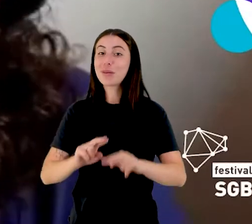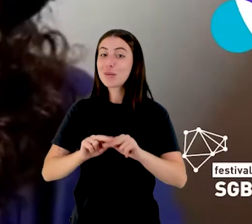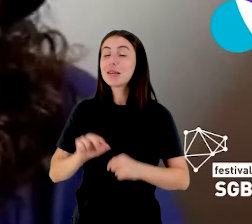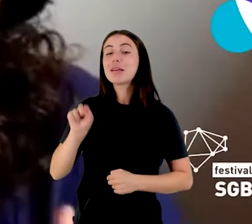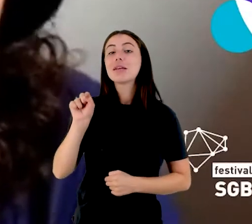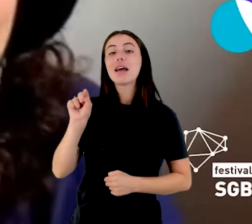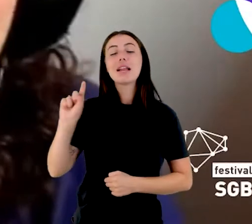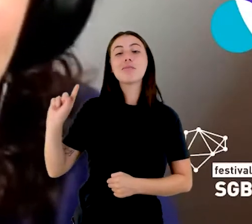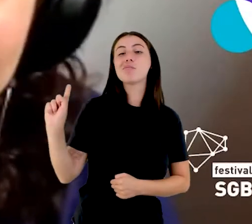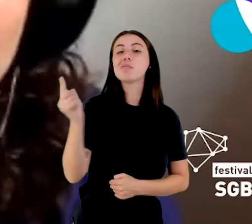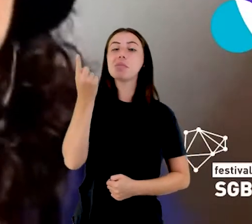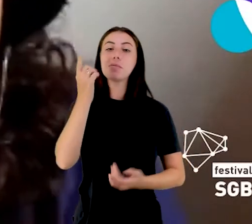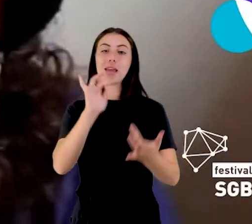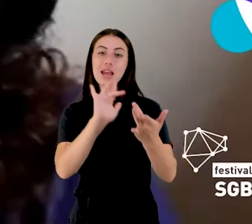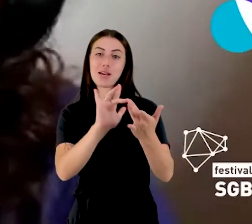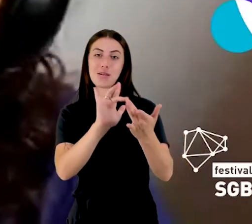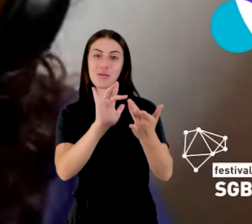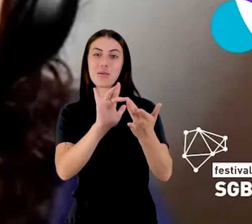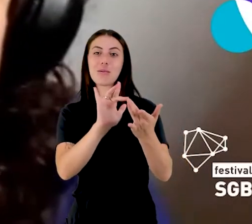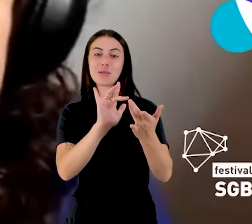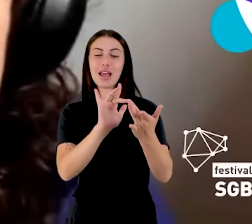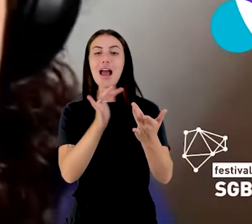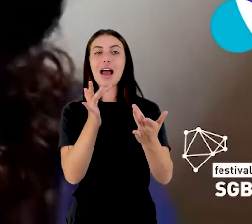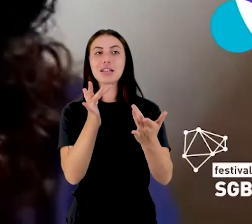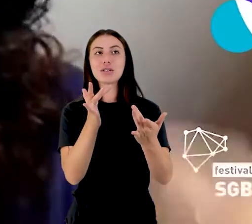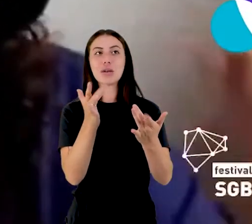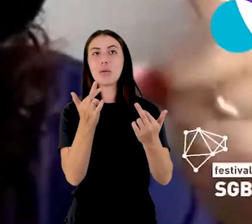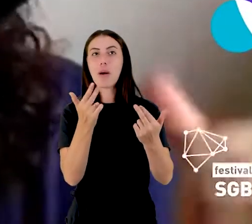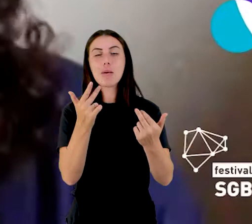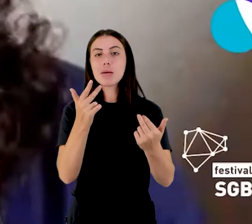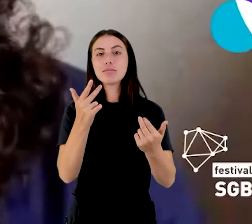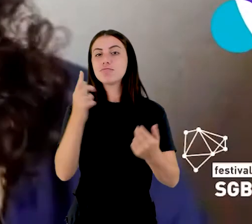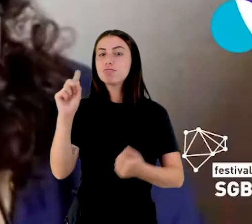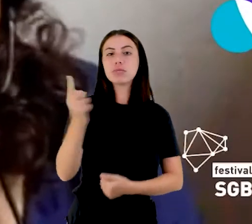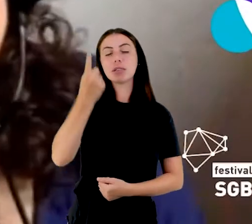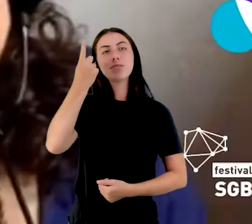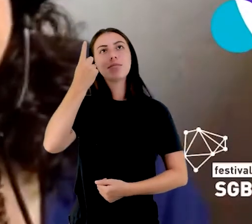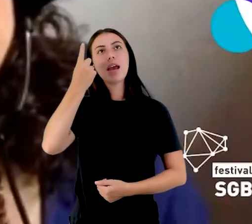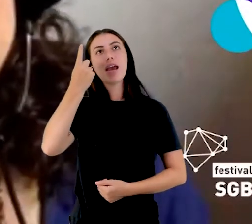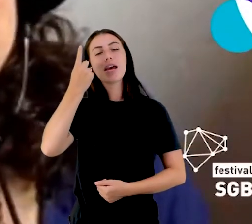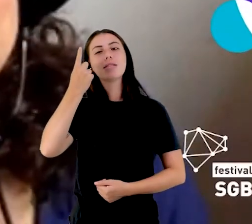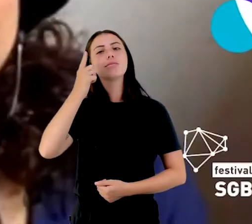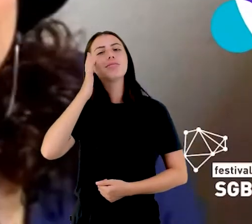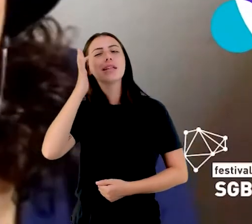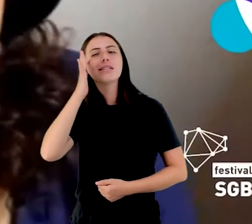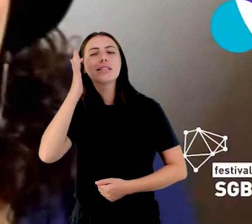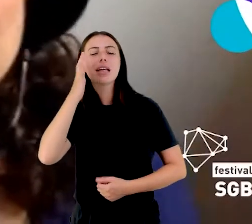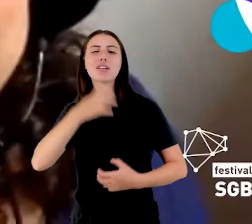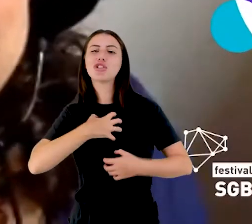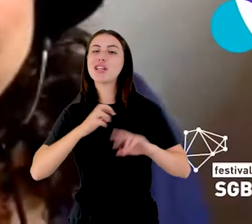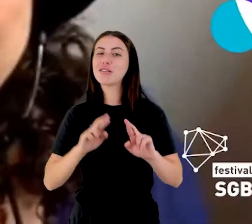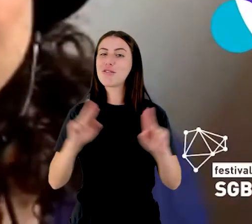realizadores sobre Impact Campaign, enfim, campanhas de impacto. E ali ele teve o